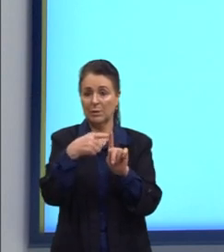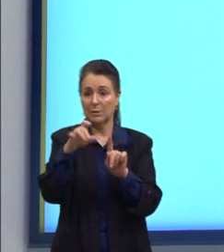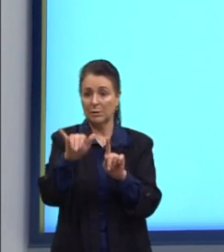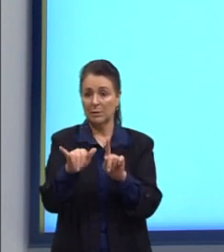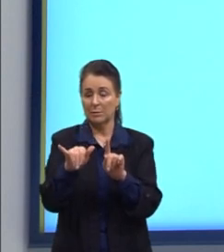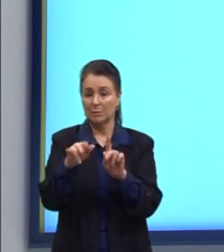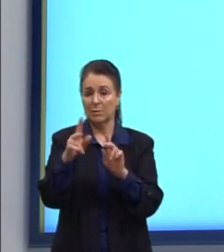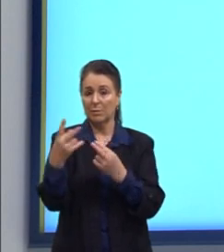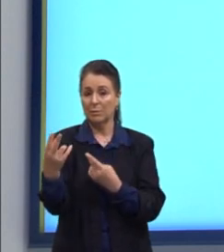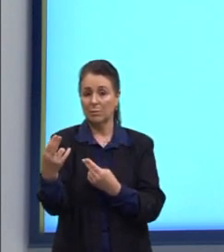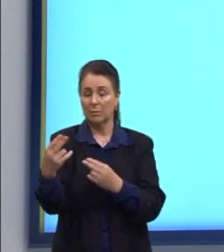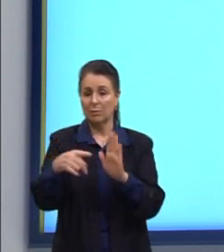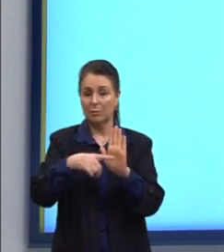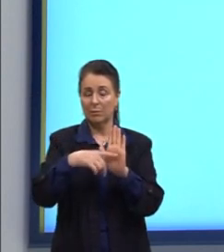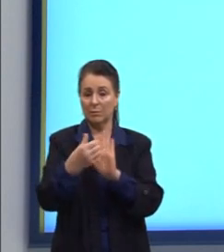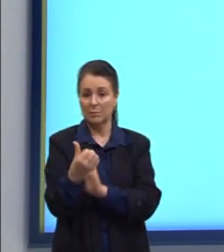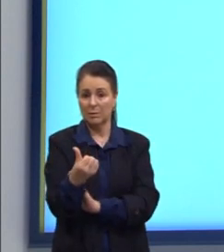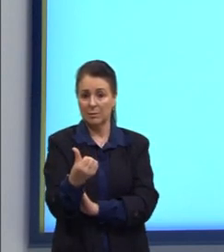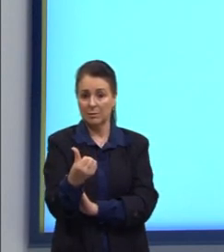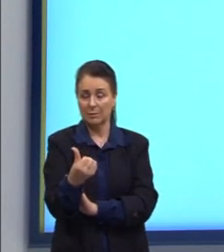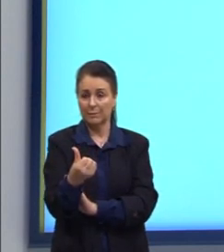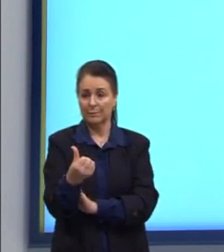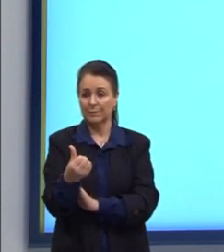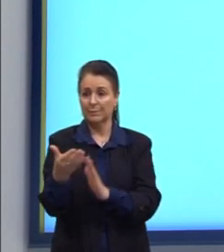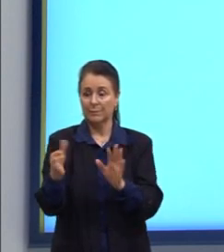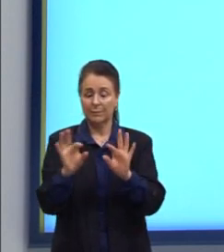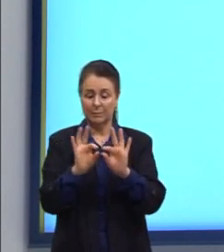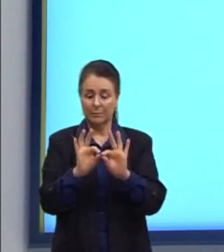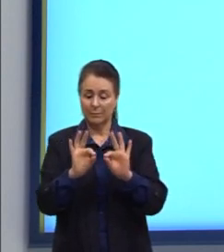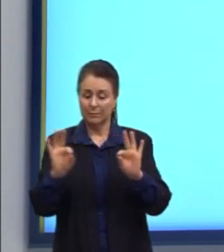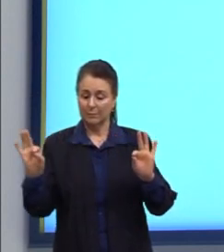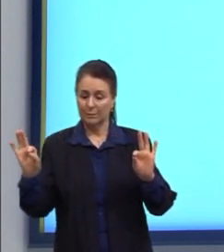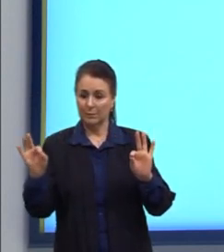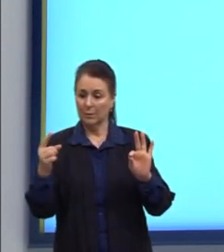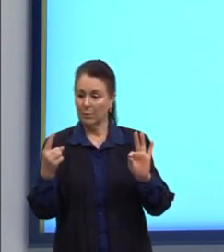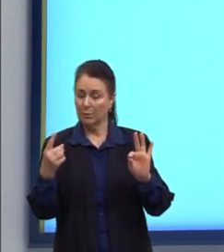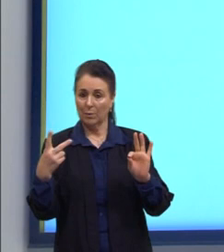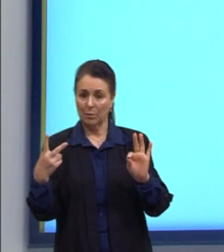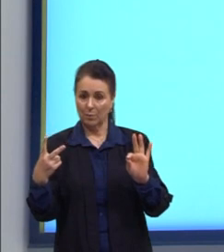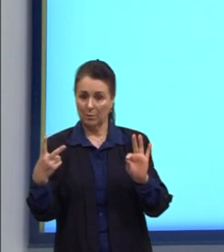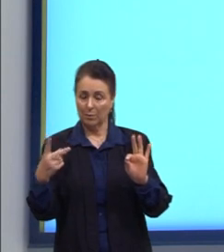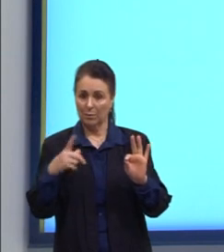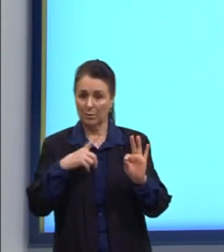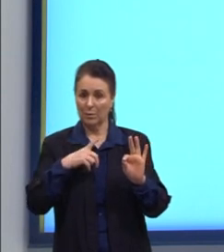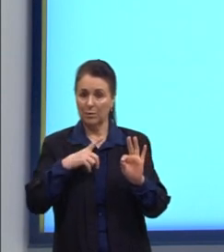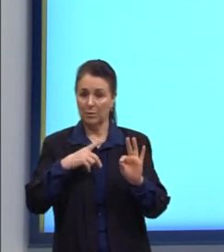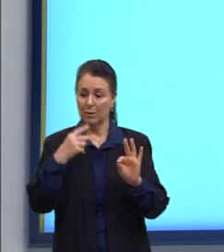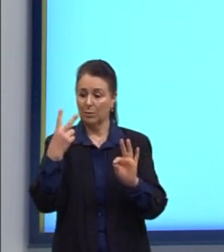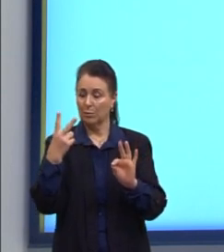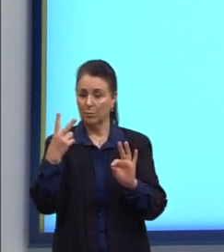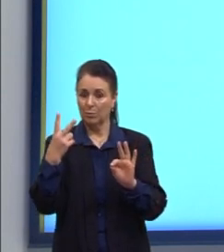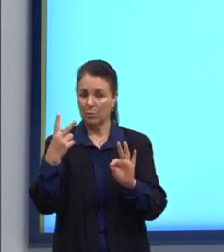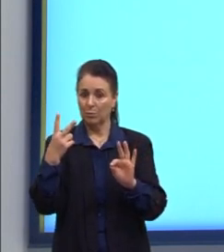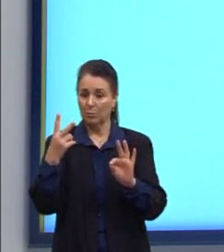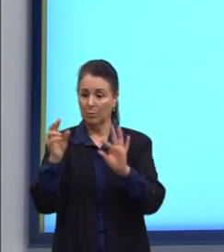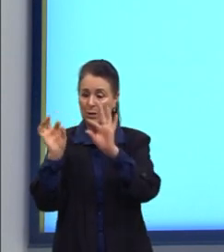o gráfico então traçando a reta um e a reta dois nós teríamos duas retas que não se cruzam em nenhum